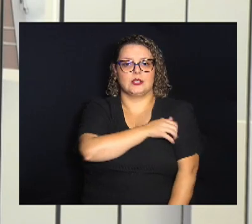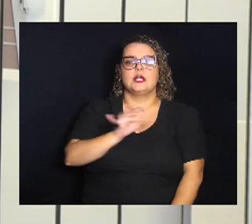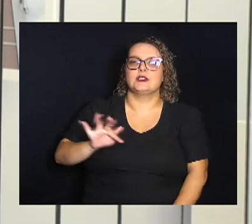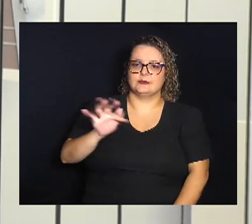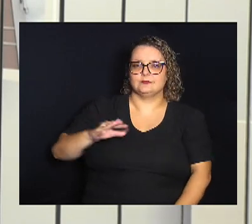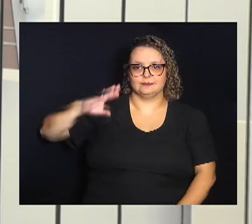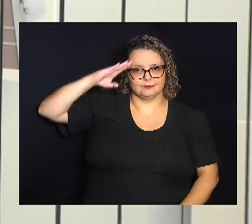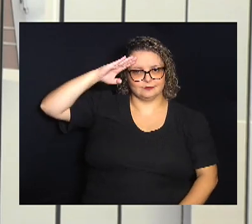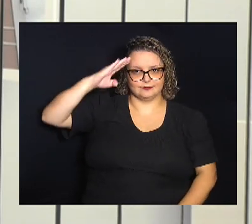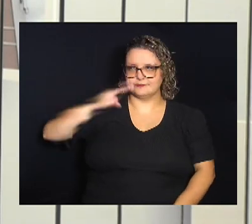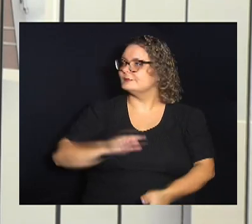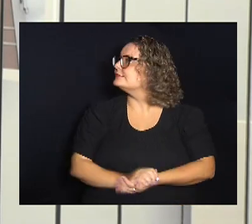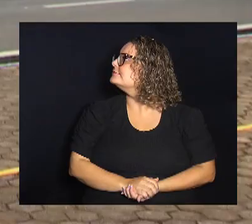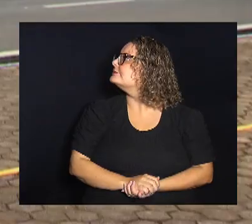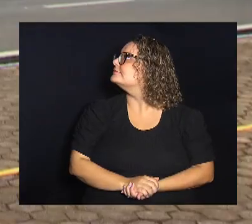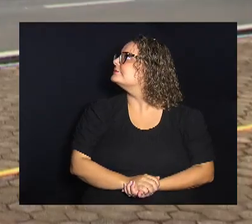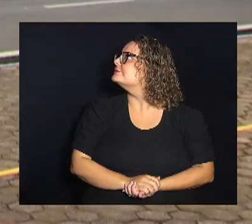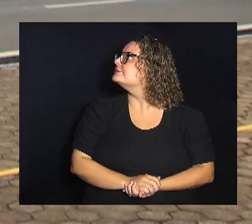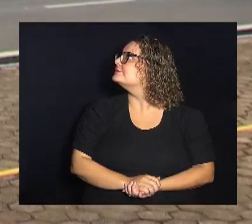Militar.